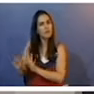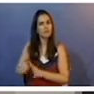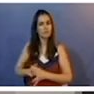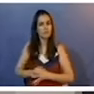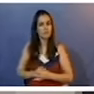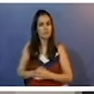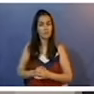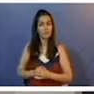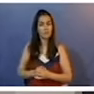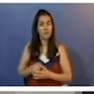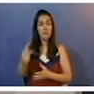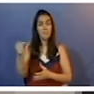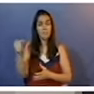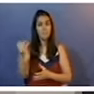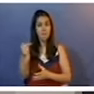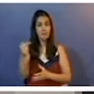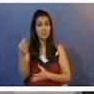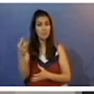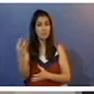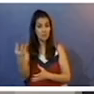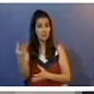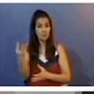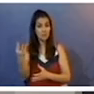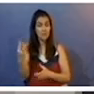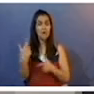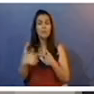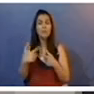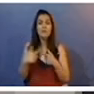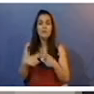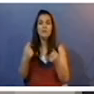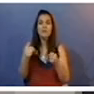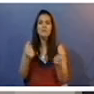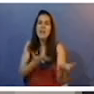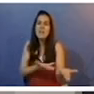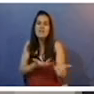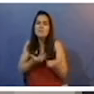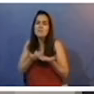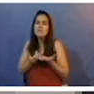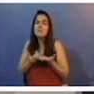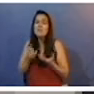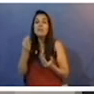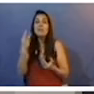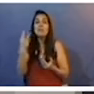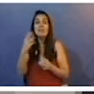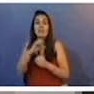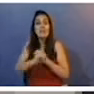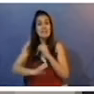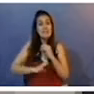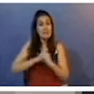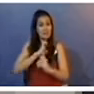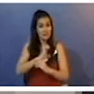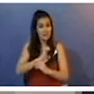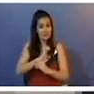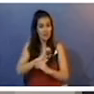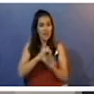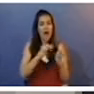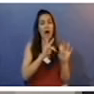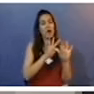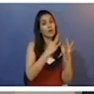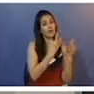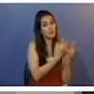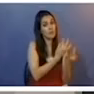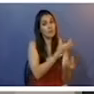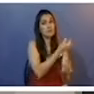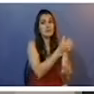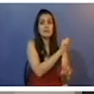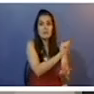elétrica dele é menos 3, porque ele precisa receber 3 elétrons. Quem está na família 6A, a carga é menos